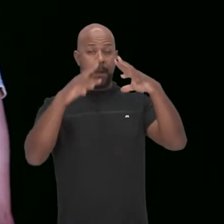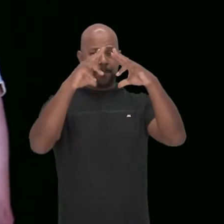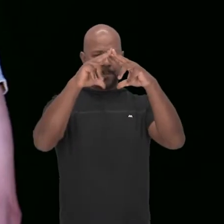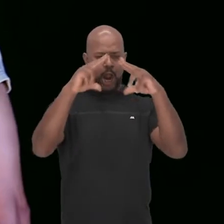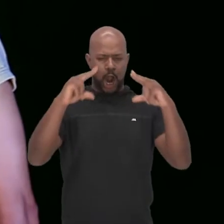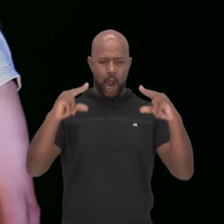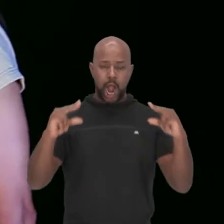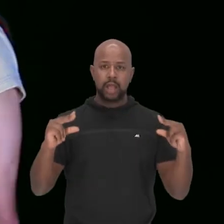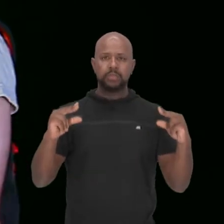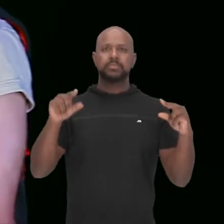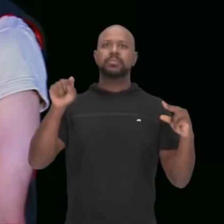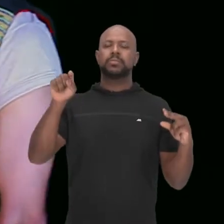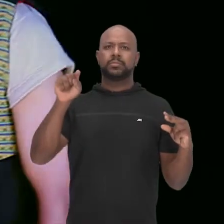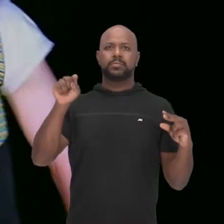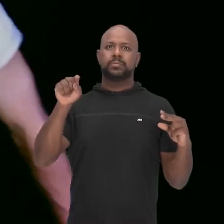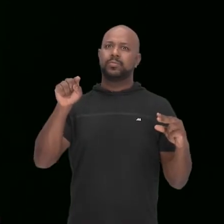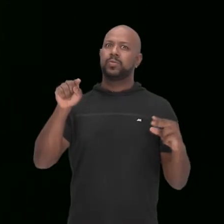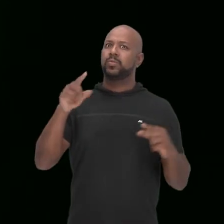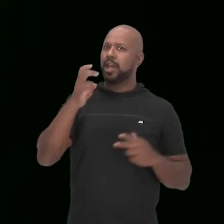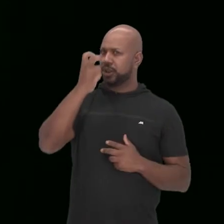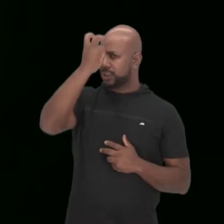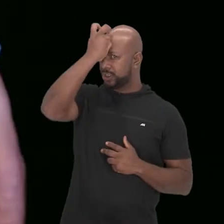da Egita?